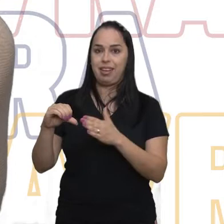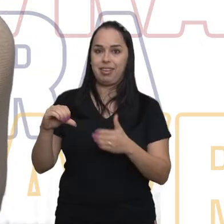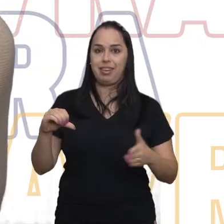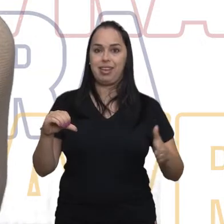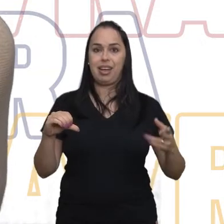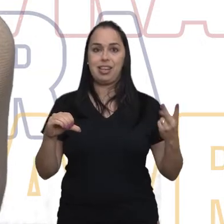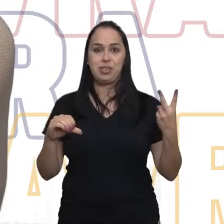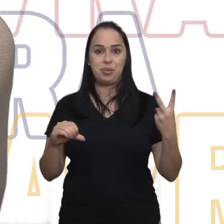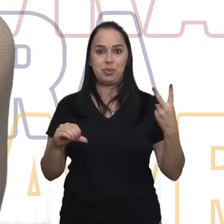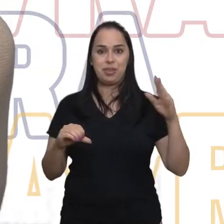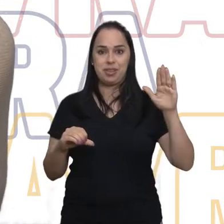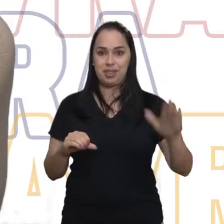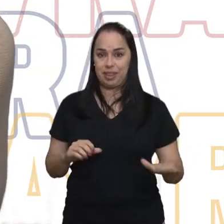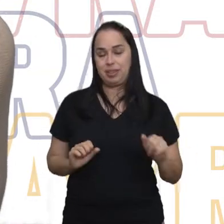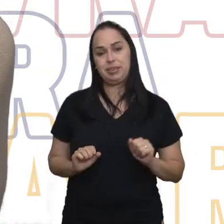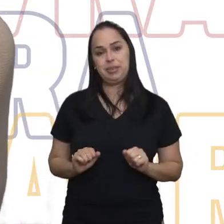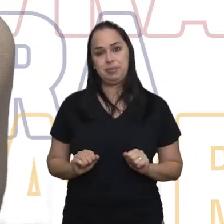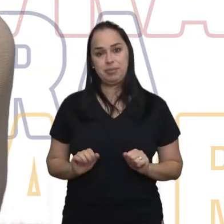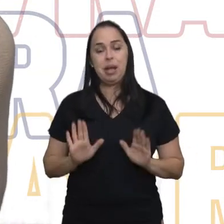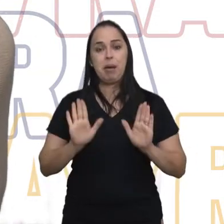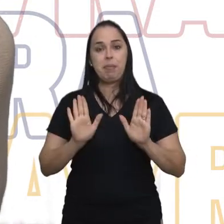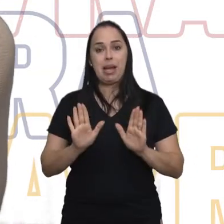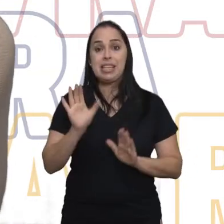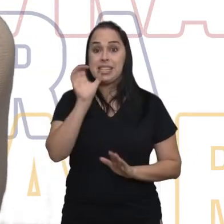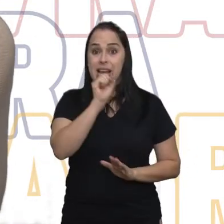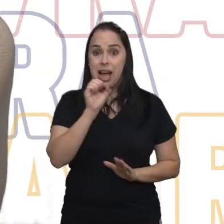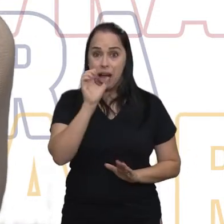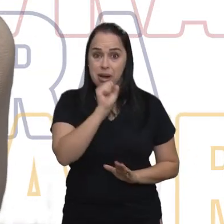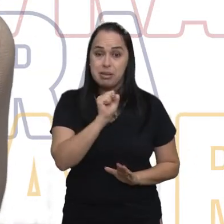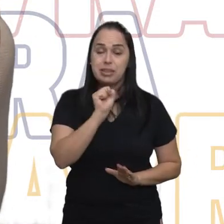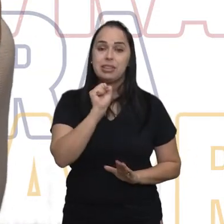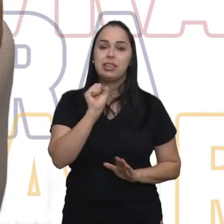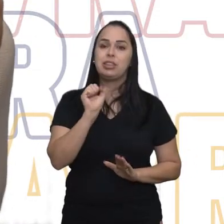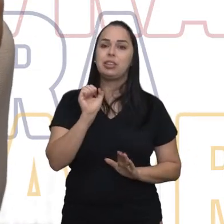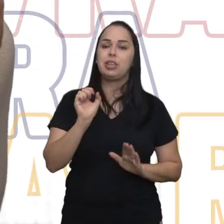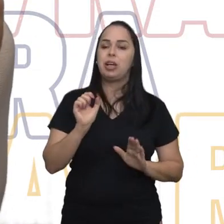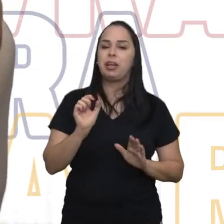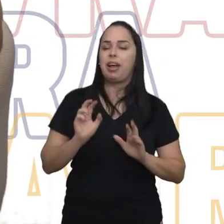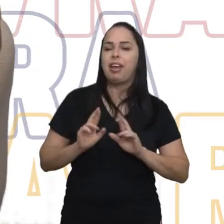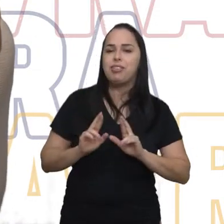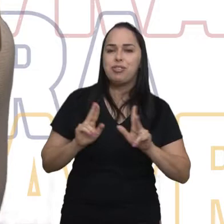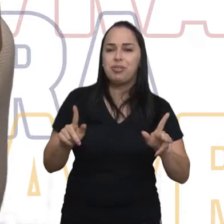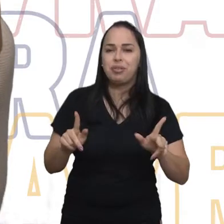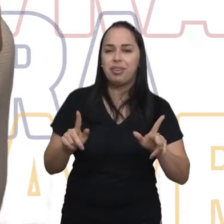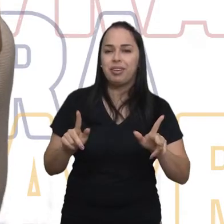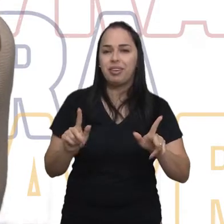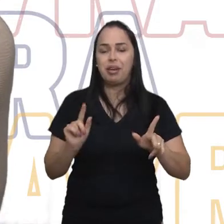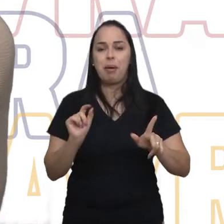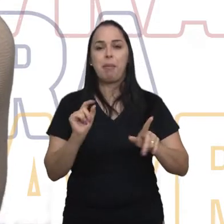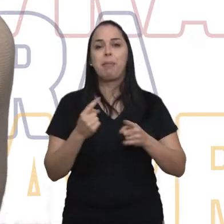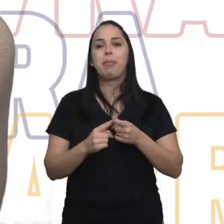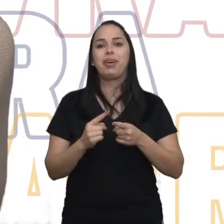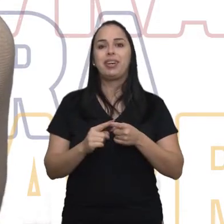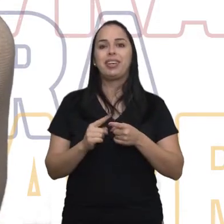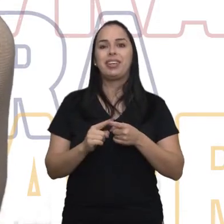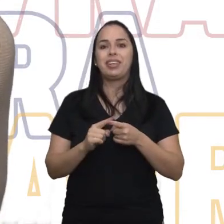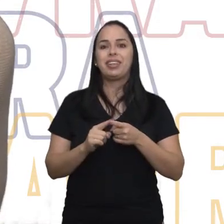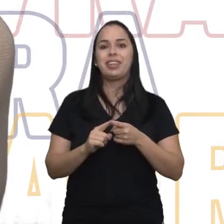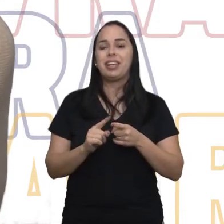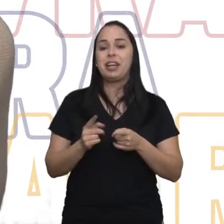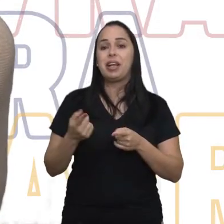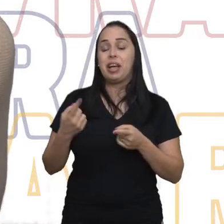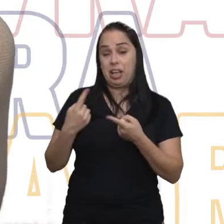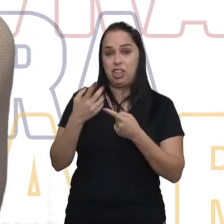horas. E vou dar um ênfase aqui, sábado nós temos uma programação diferenciada, porque como eu já disse, a gente tem